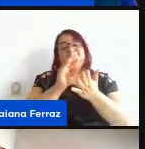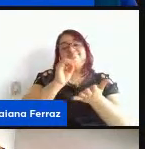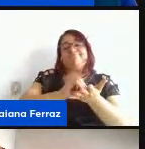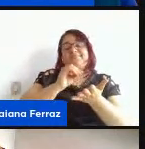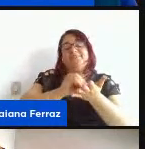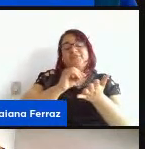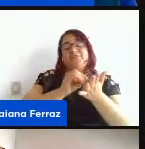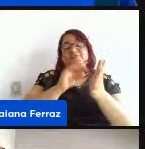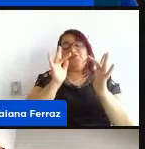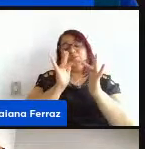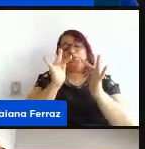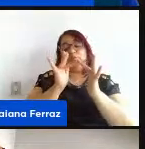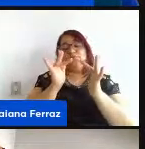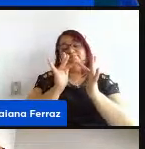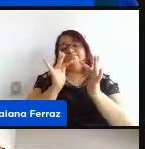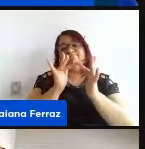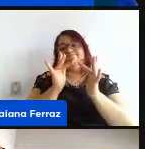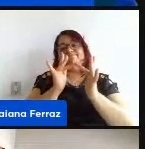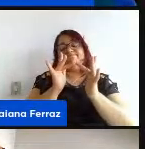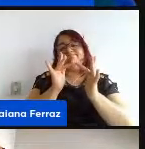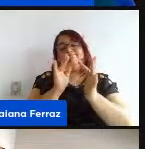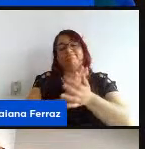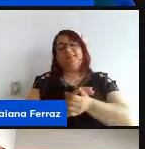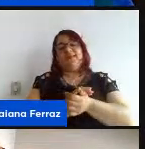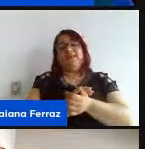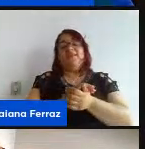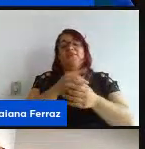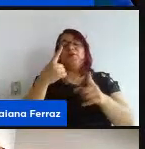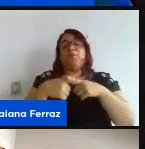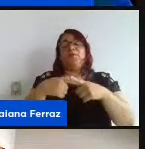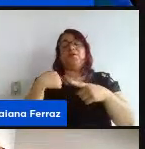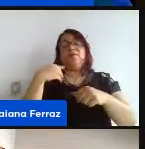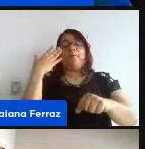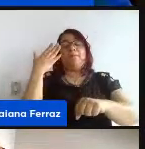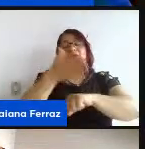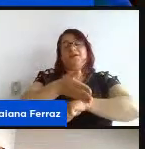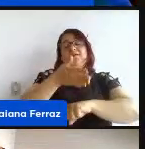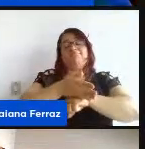vez que eu participei, né, da jornada